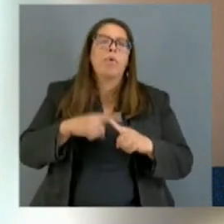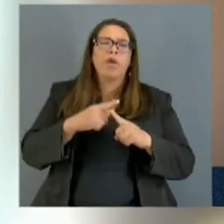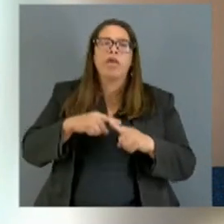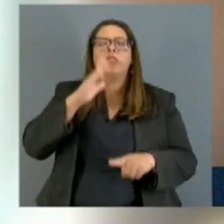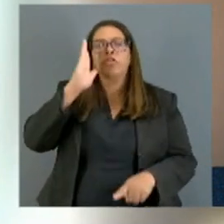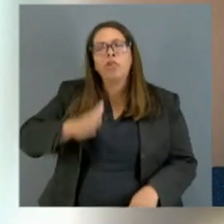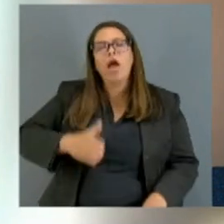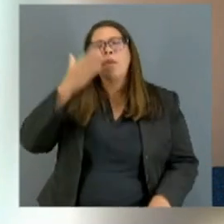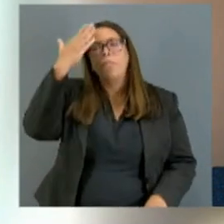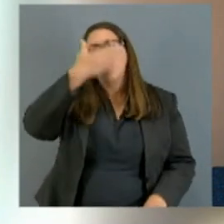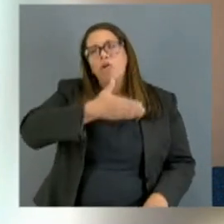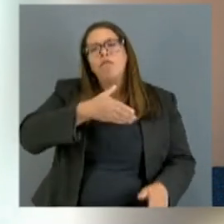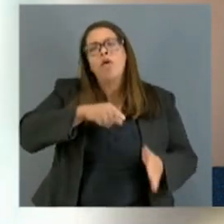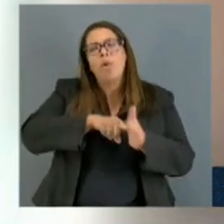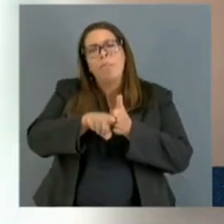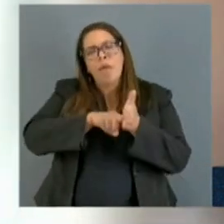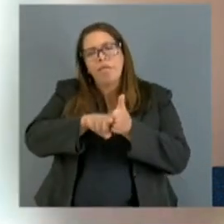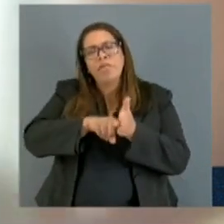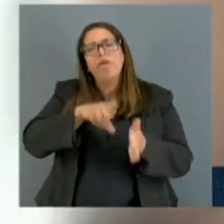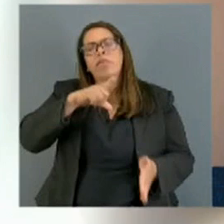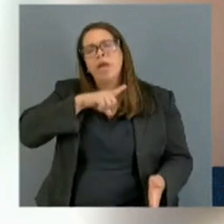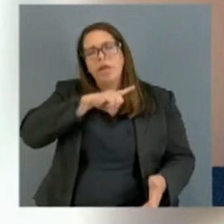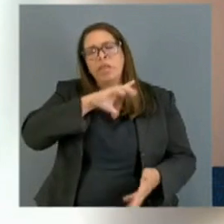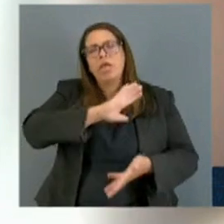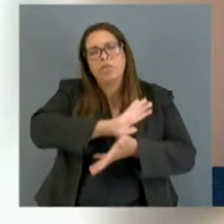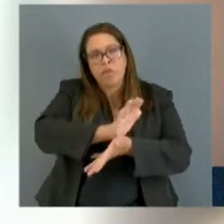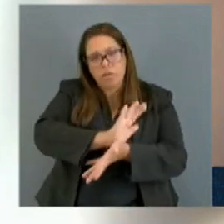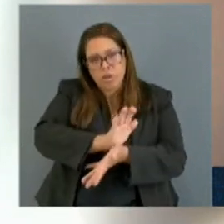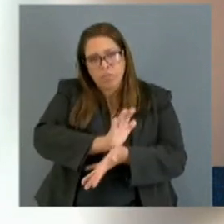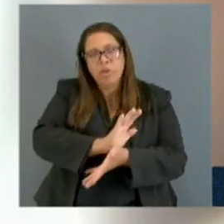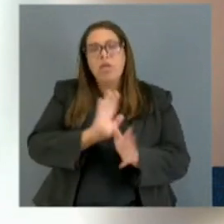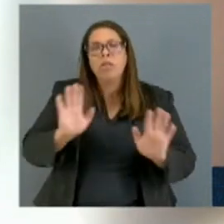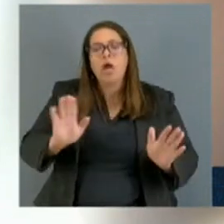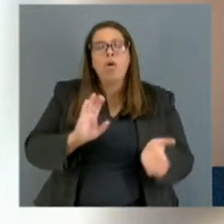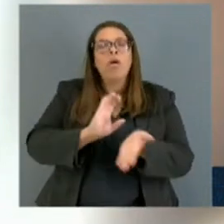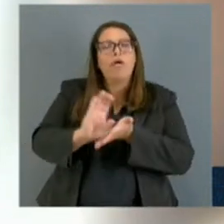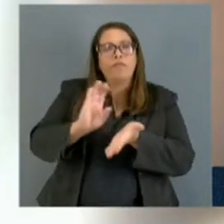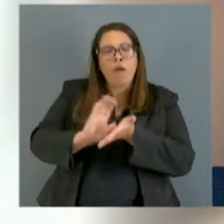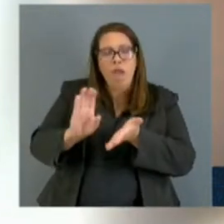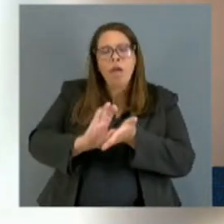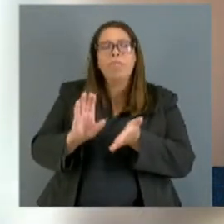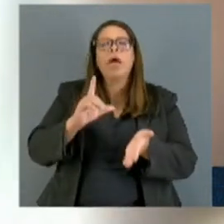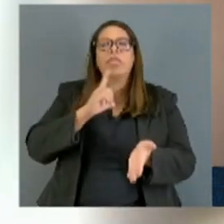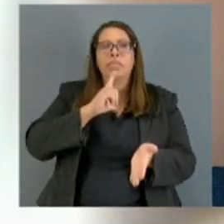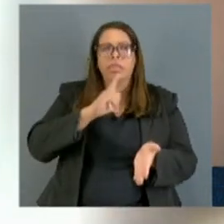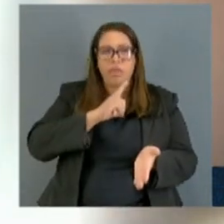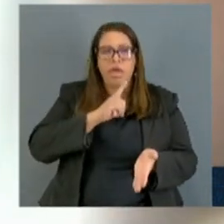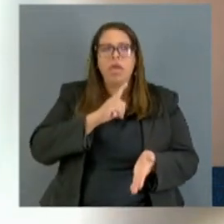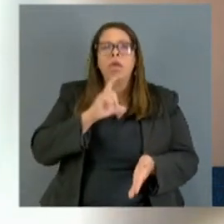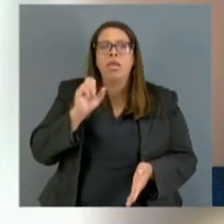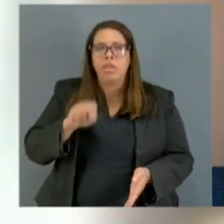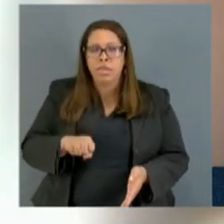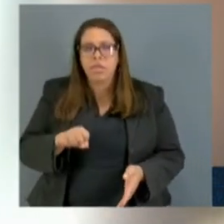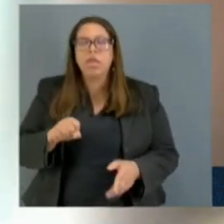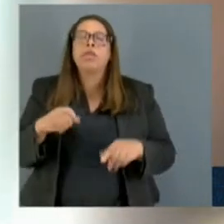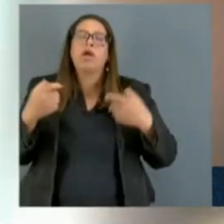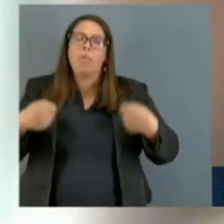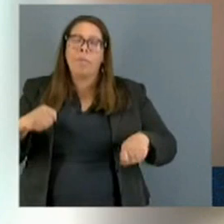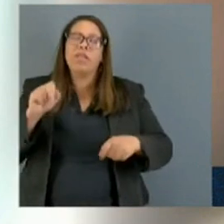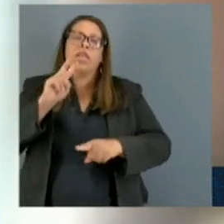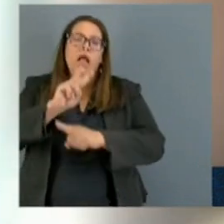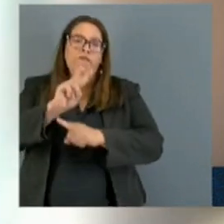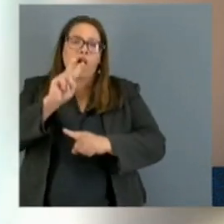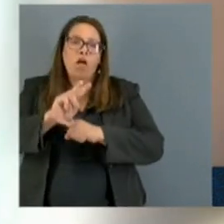comprovado através de pesquisas. Os modelos de crédito hoje em dia eles são alimentados por muitos dados, e então, por si só, isso já exige uma proteção reforçada